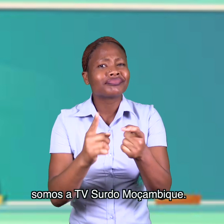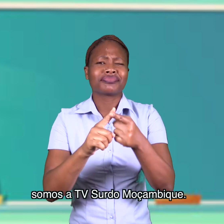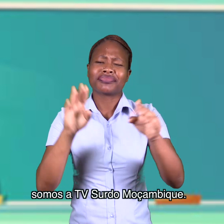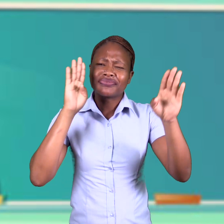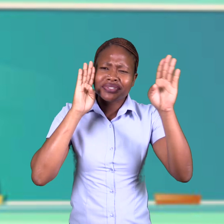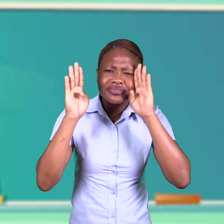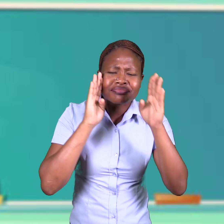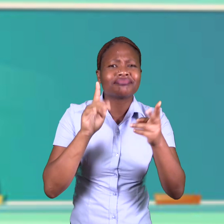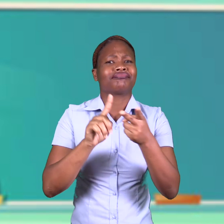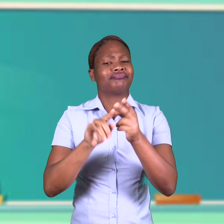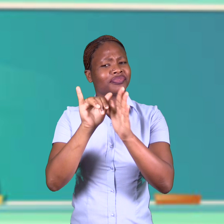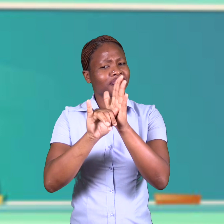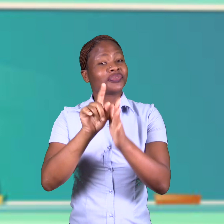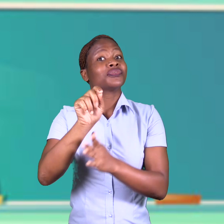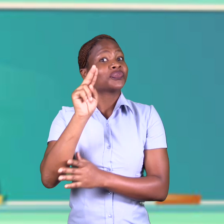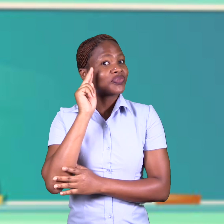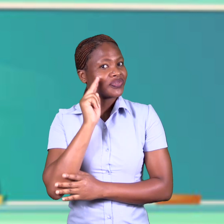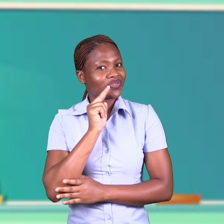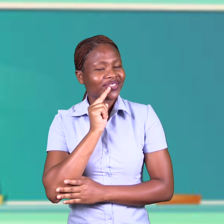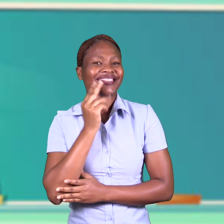de Moçambique.